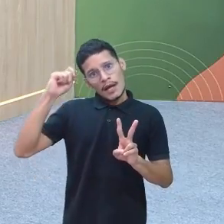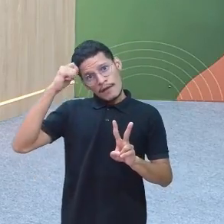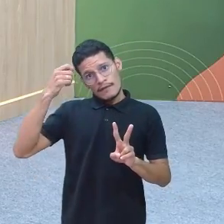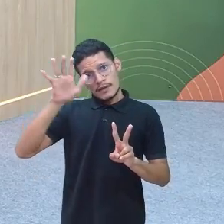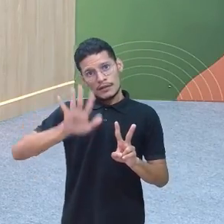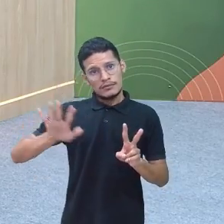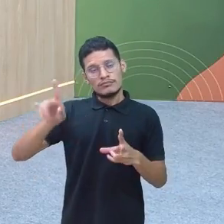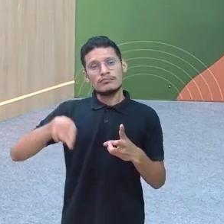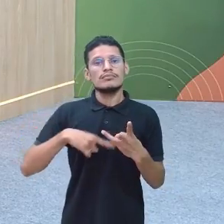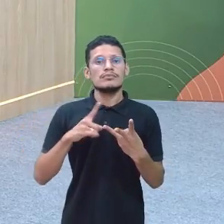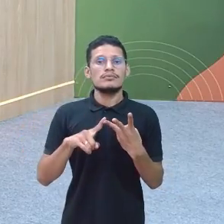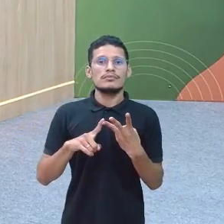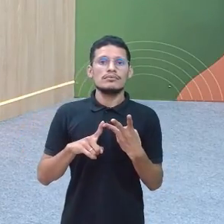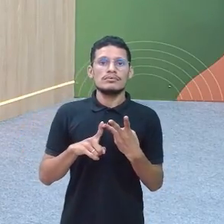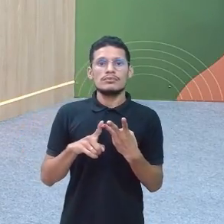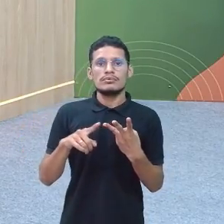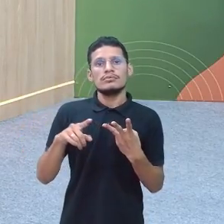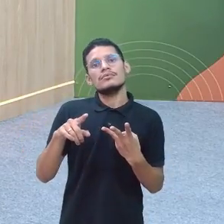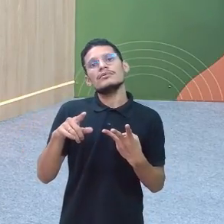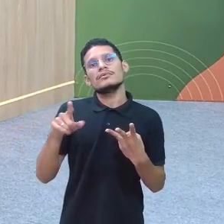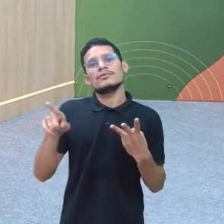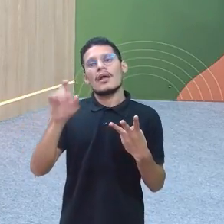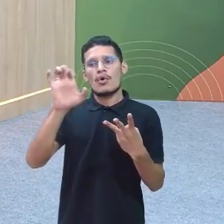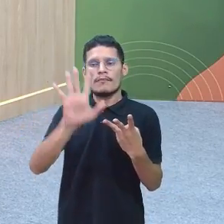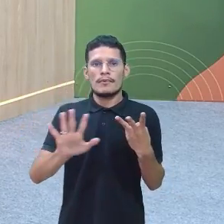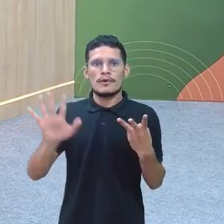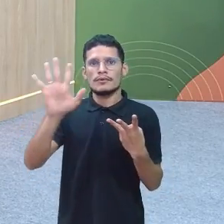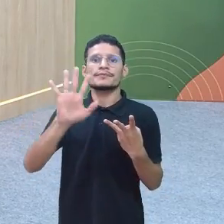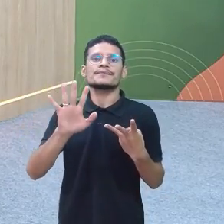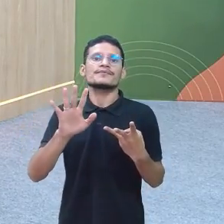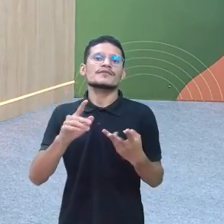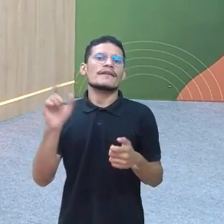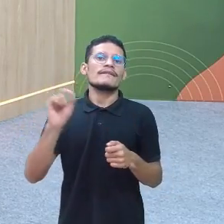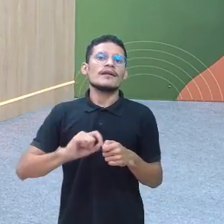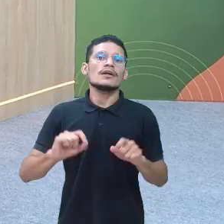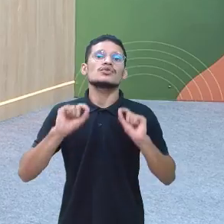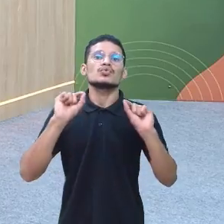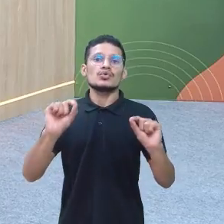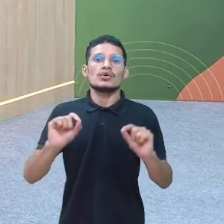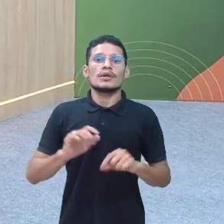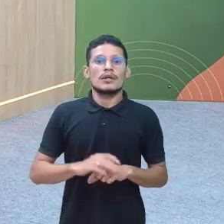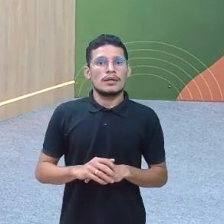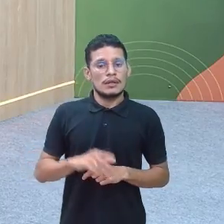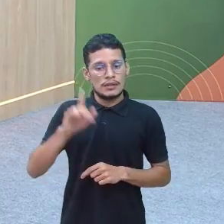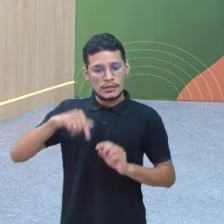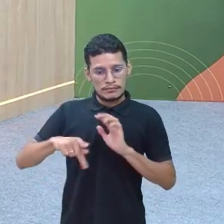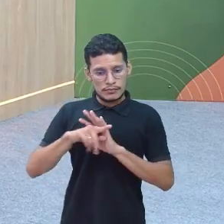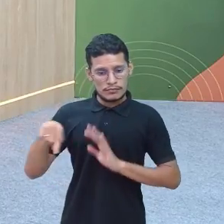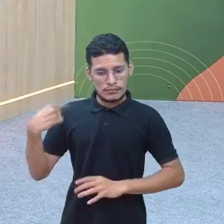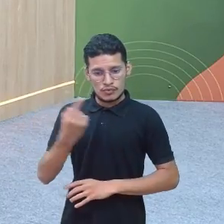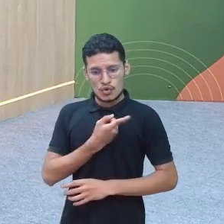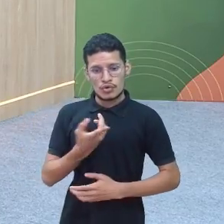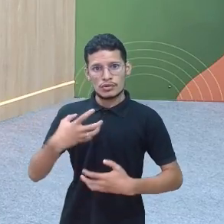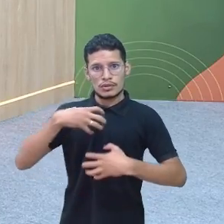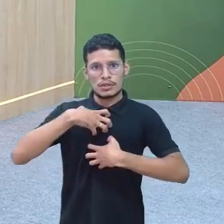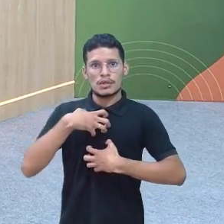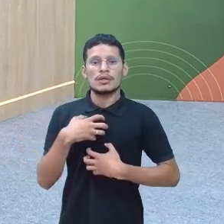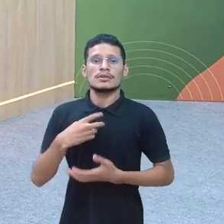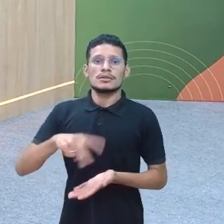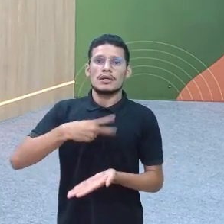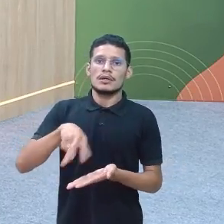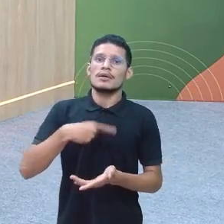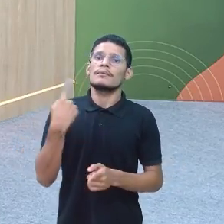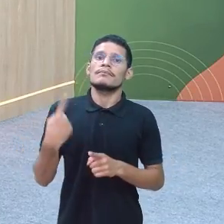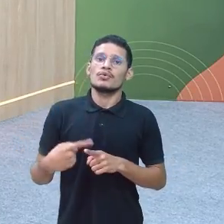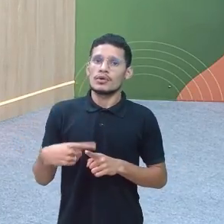africano e o europeu, ele faz essa nossa alma dançante. Por quê? Porque nisso da